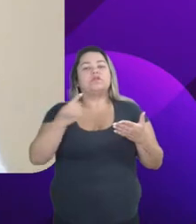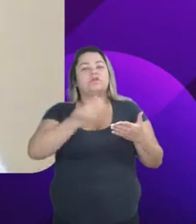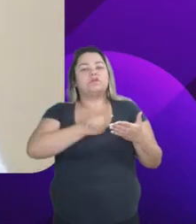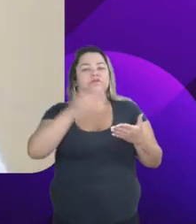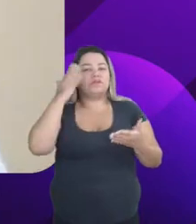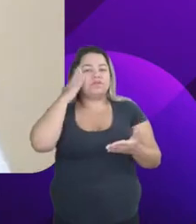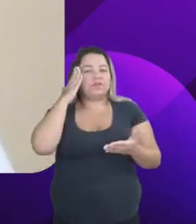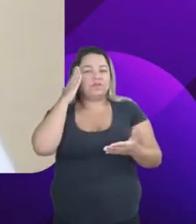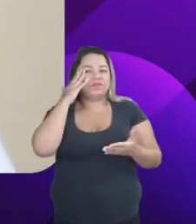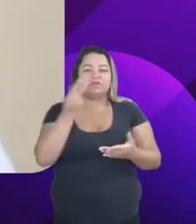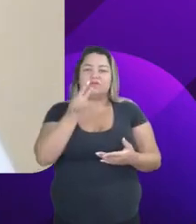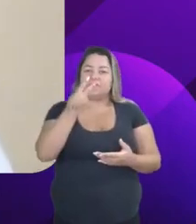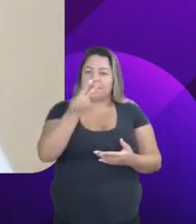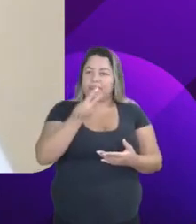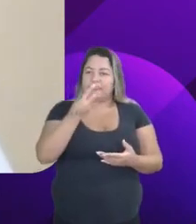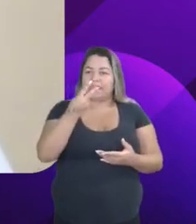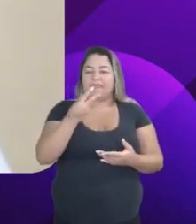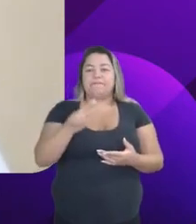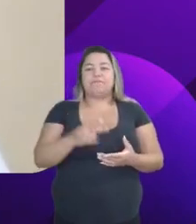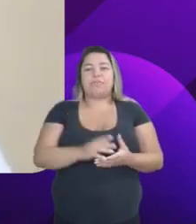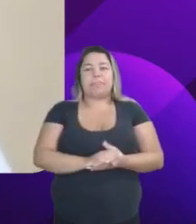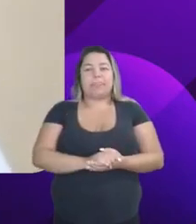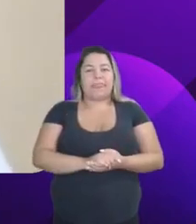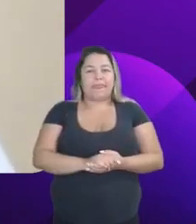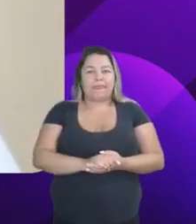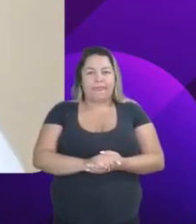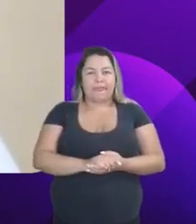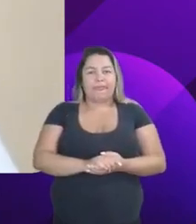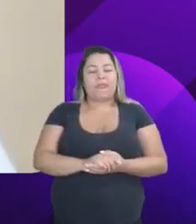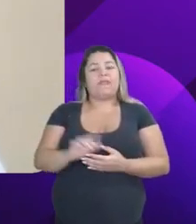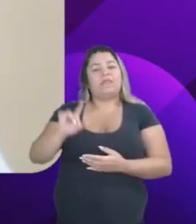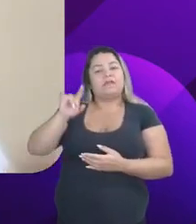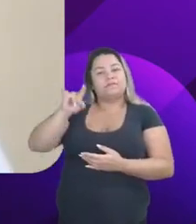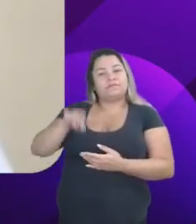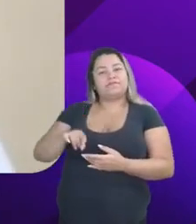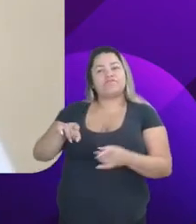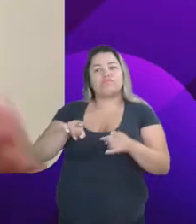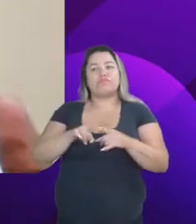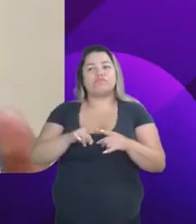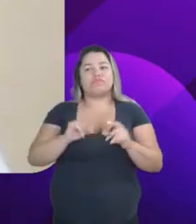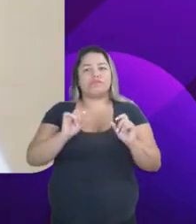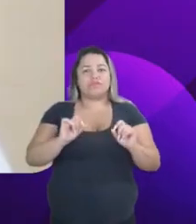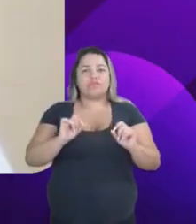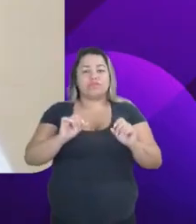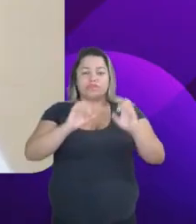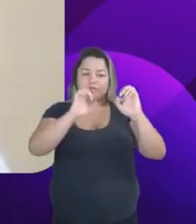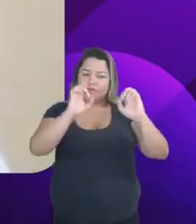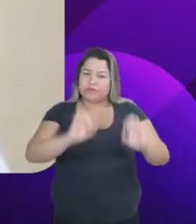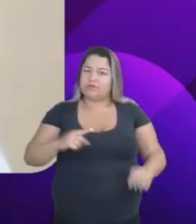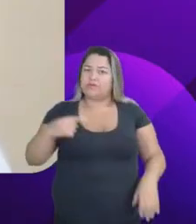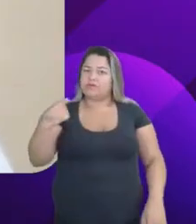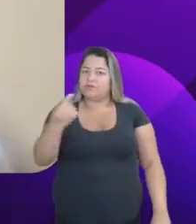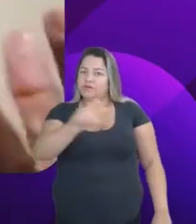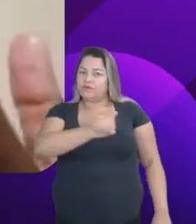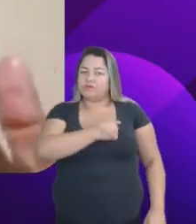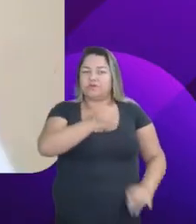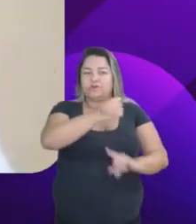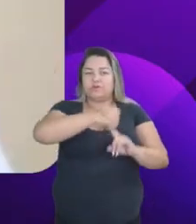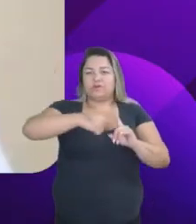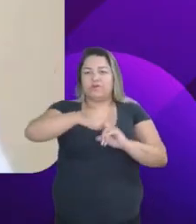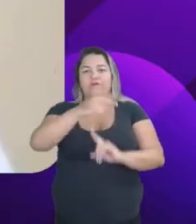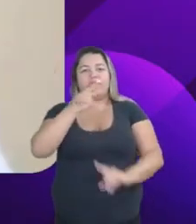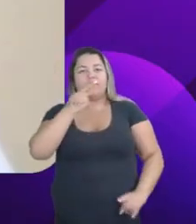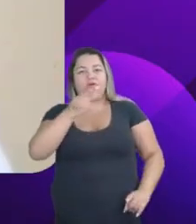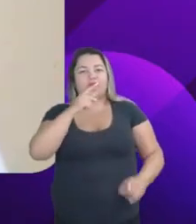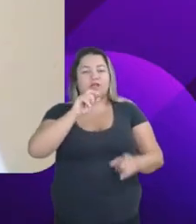sabemos que esses dois alicerces, eles são perversamente estruturantes da nossa sociedade. Quando eu vou falar de